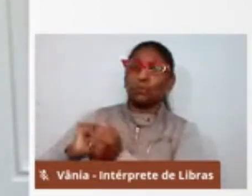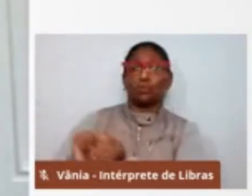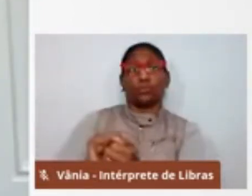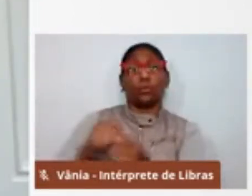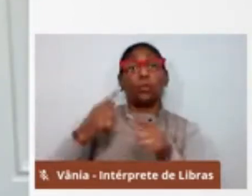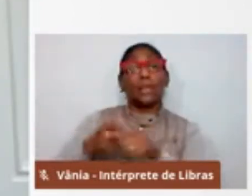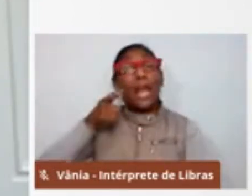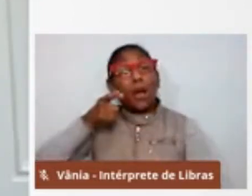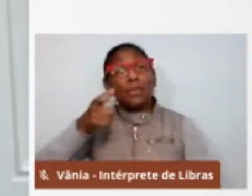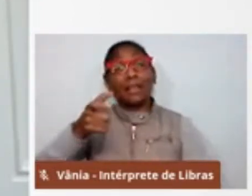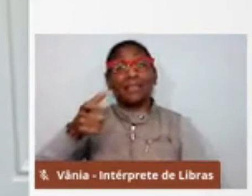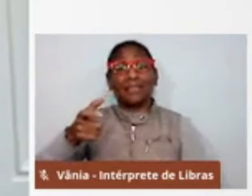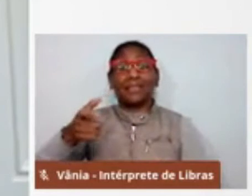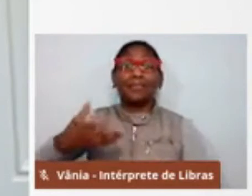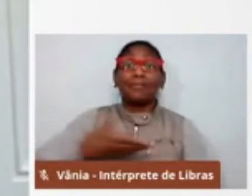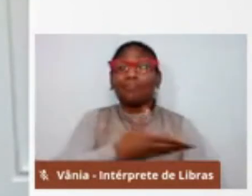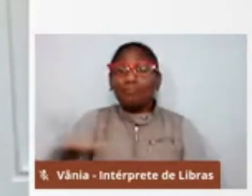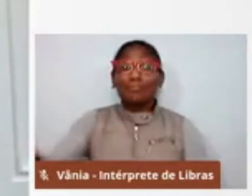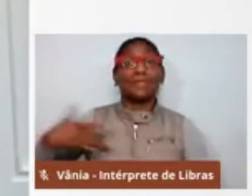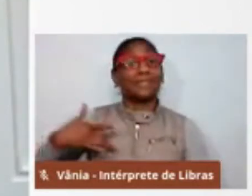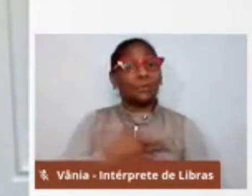que é a manutenção da saúde, da